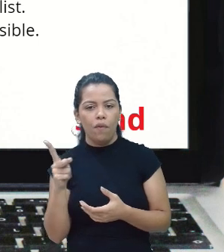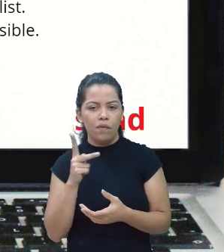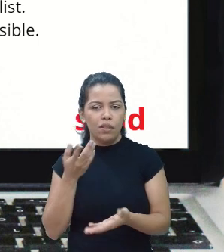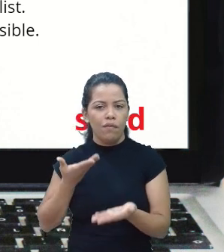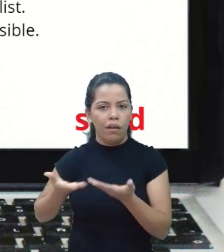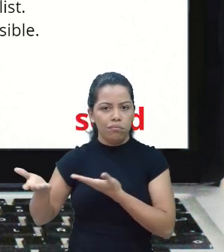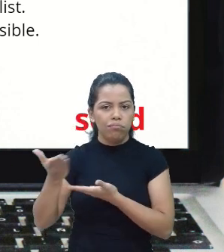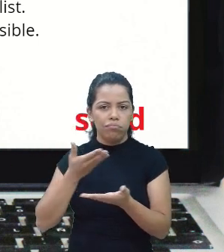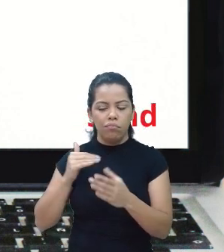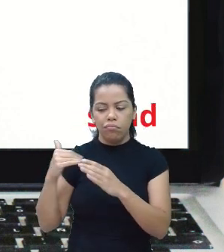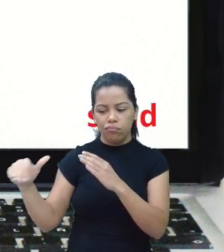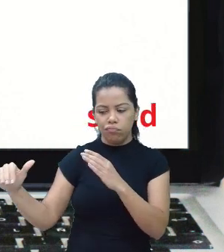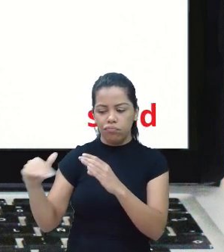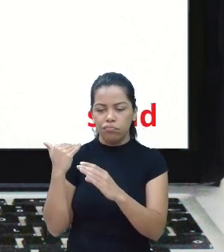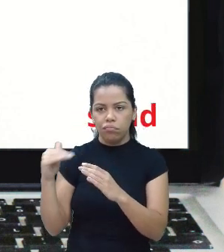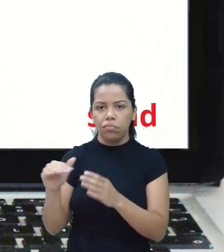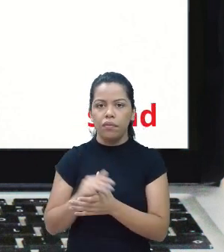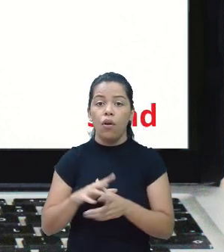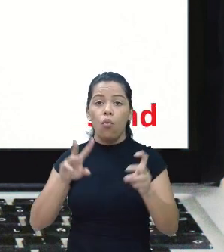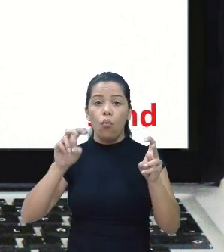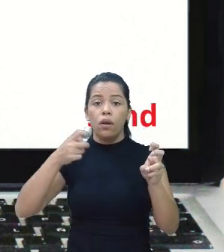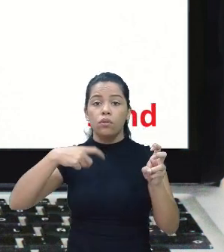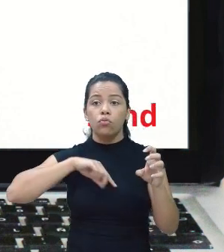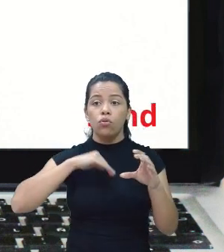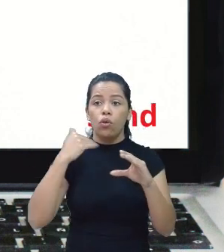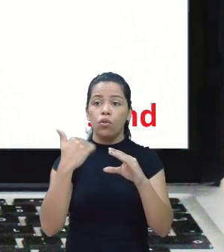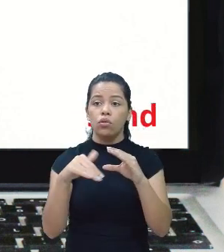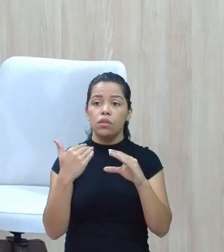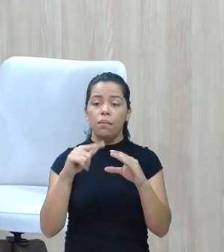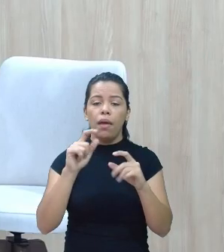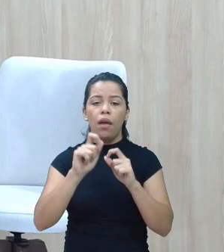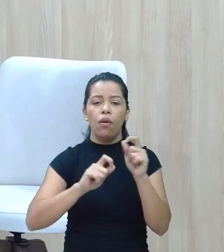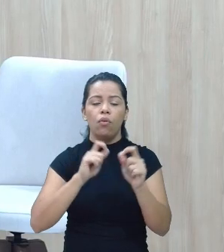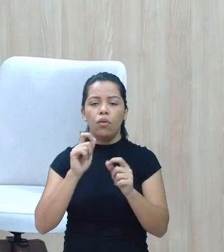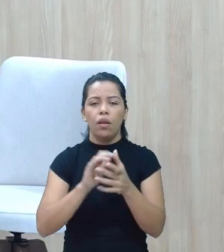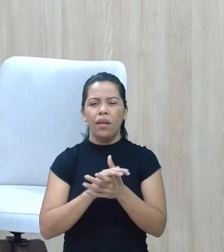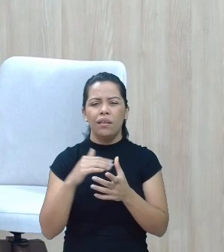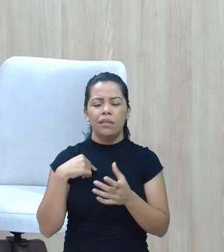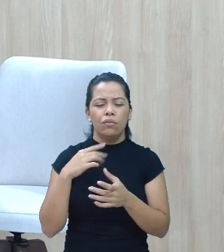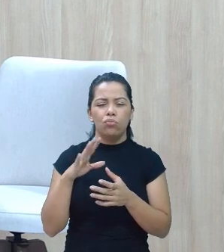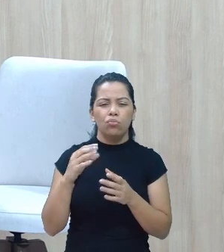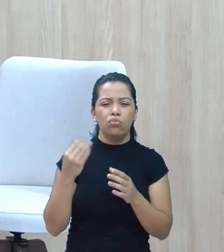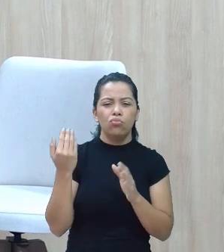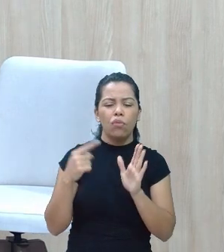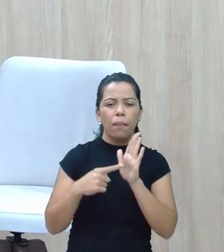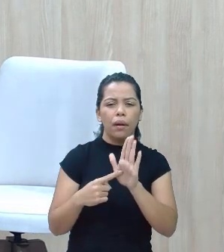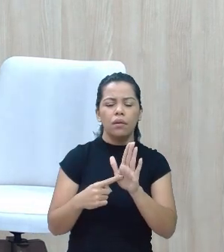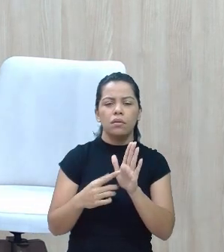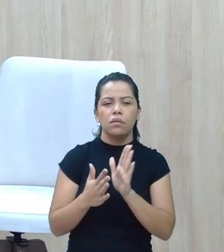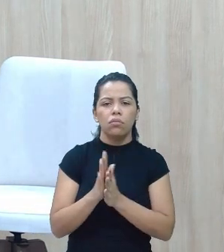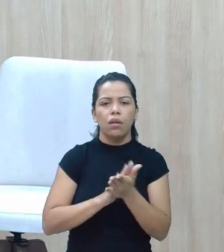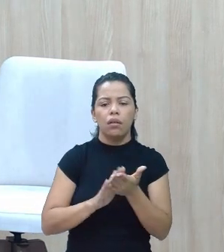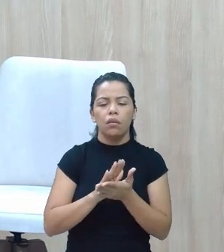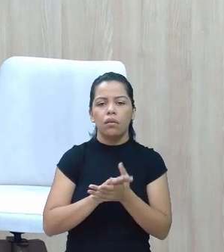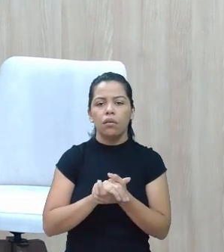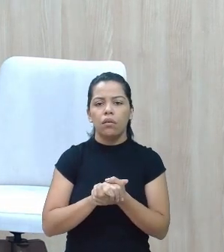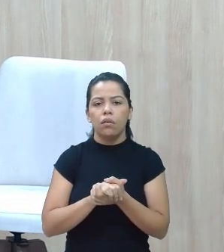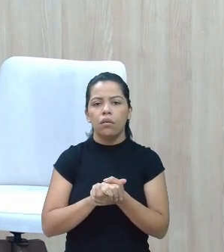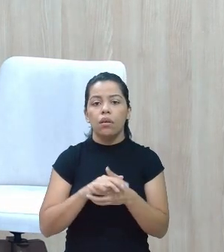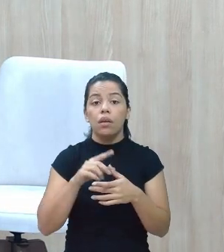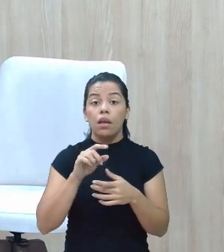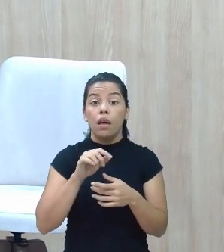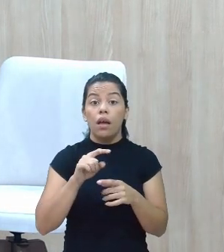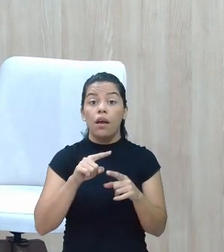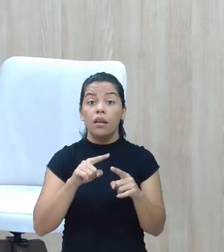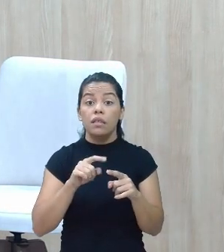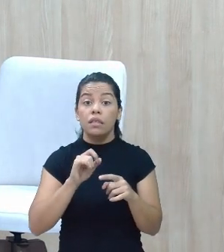e-mail? O assunto do nosso e-mail... Eita, ainda não apareceu o assunto. Tudo bem. Ó, então, para você dizer o e-mail, né, em inglês, você